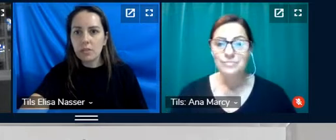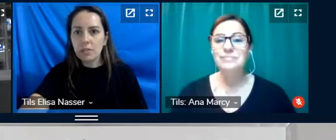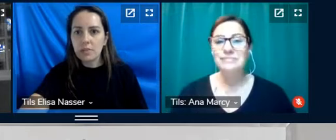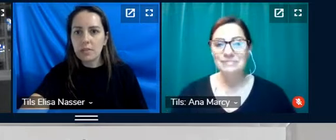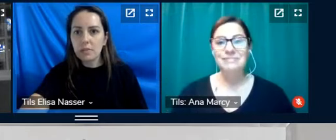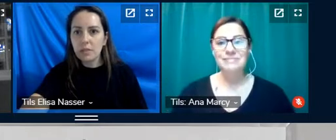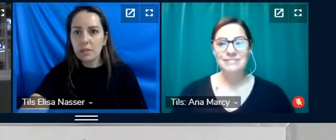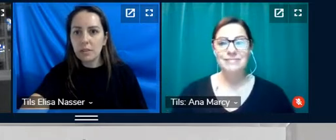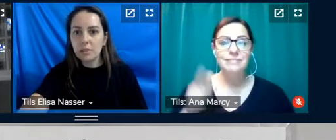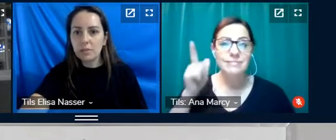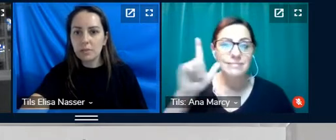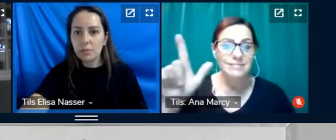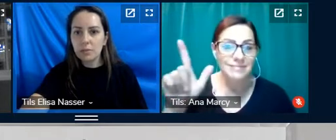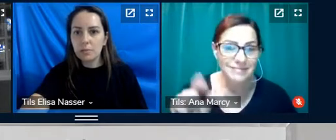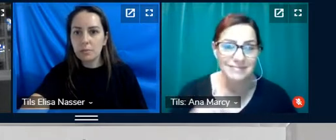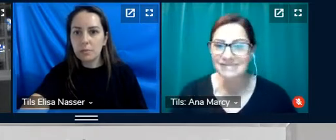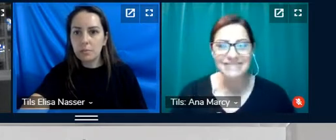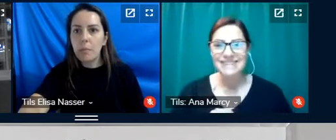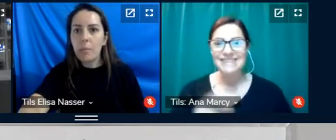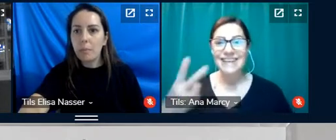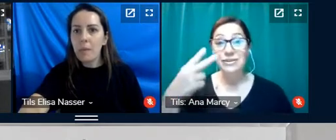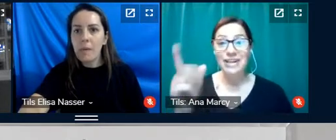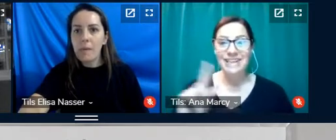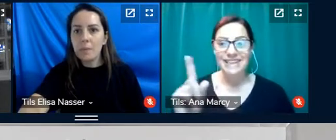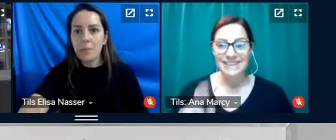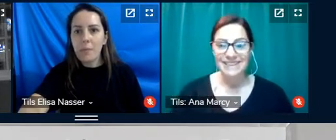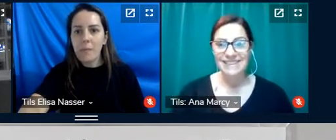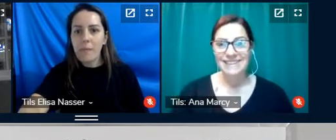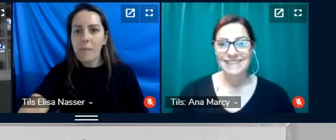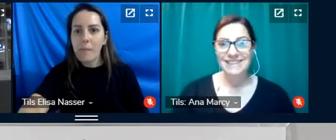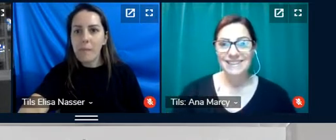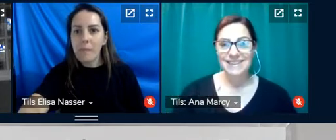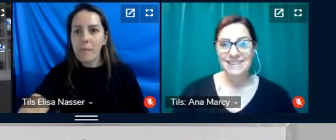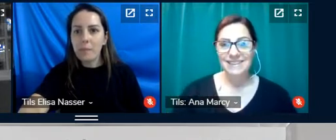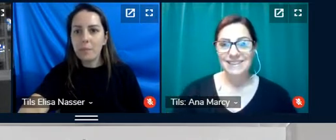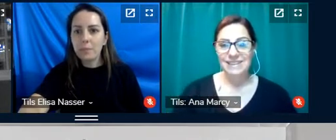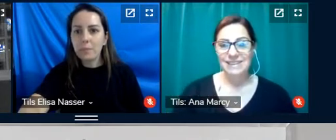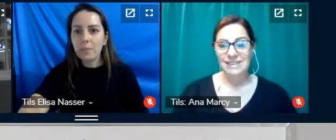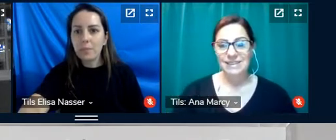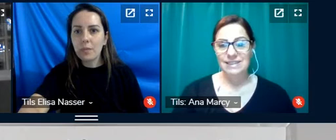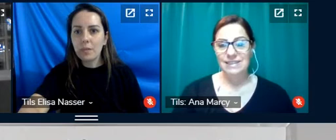Eu acho que sim. Tá, vou esperar mais uns minutinhos aí.